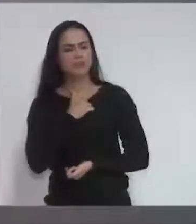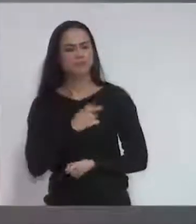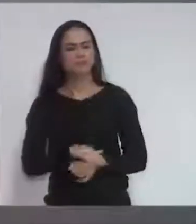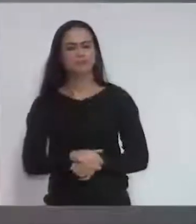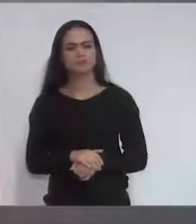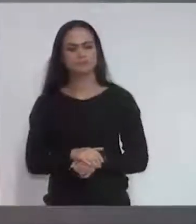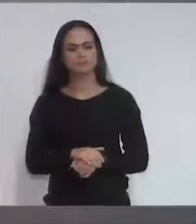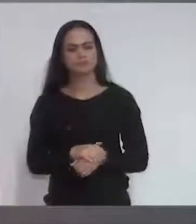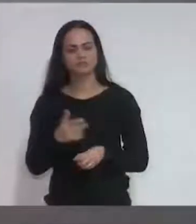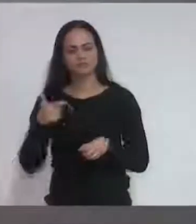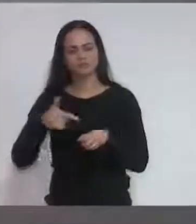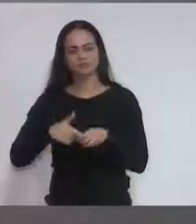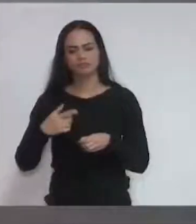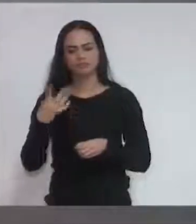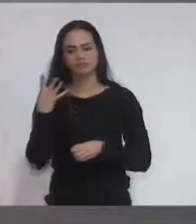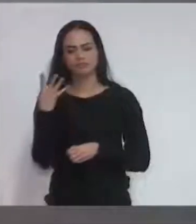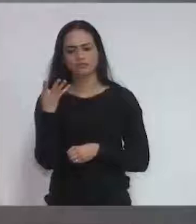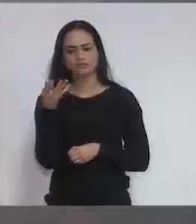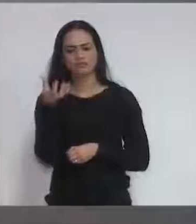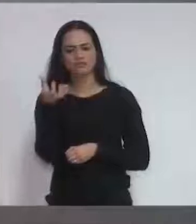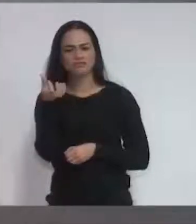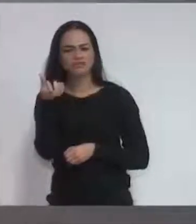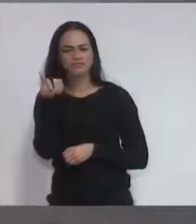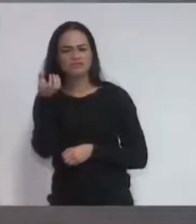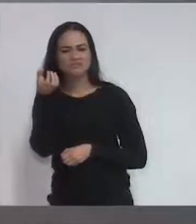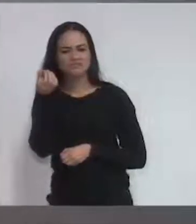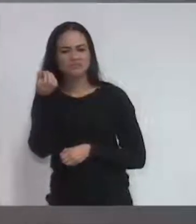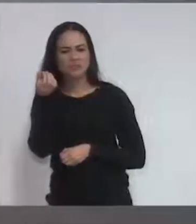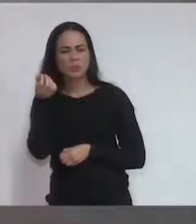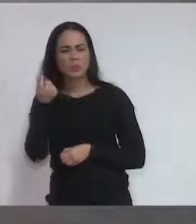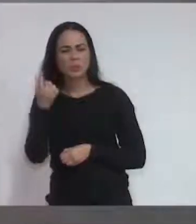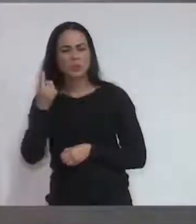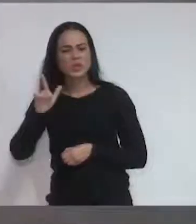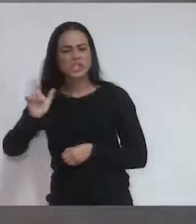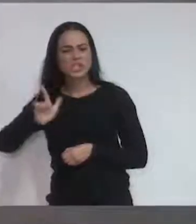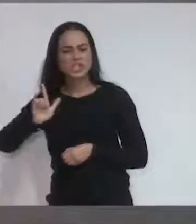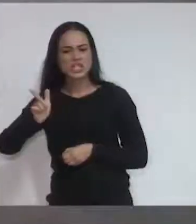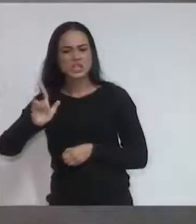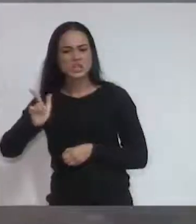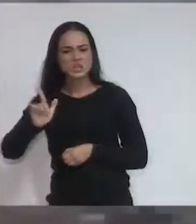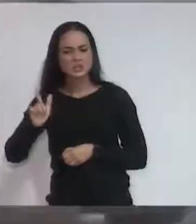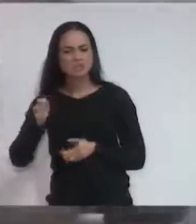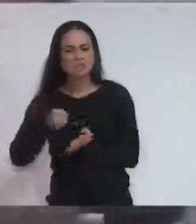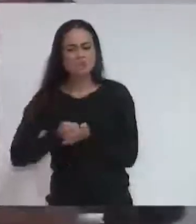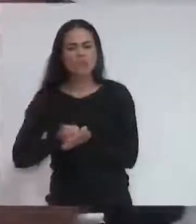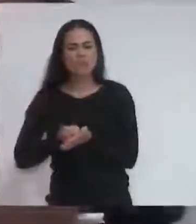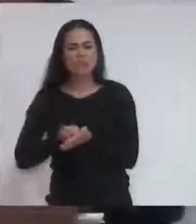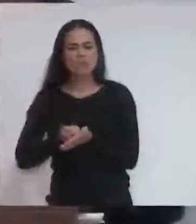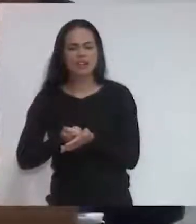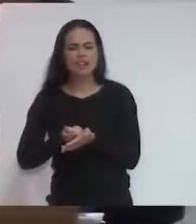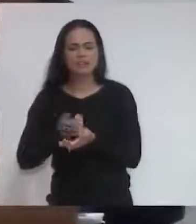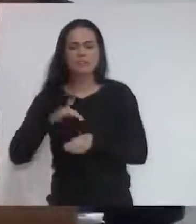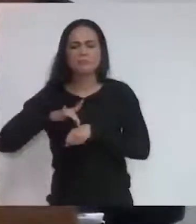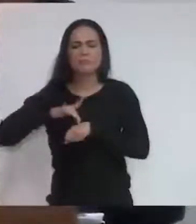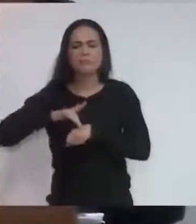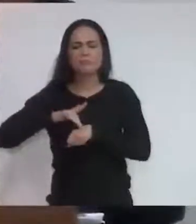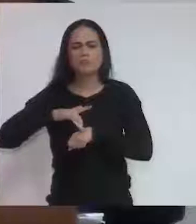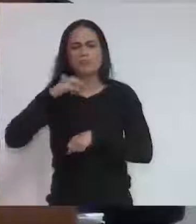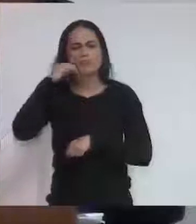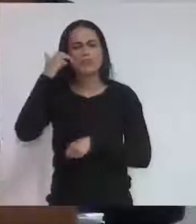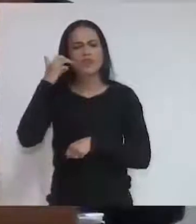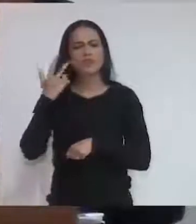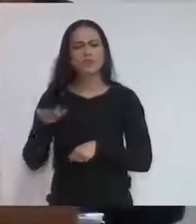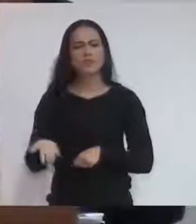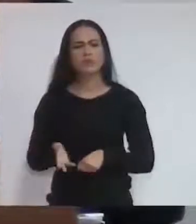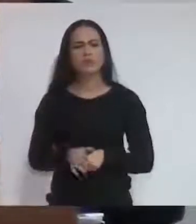R$ 4,60 no litro de combustível em Vinhedo, é vergonhoso. Aonde vocês viram a Petrobras